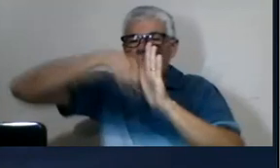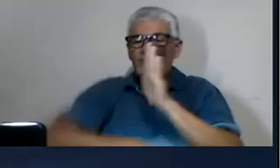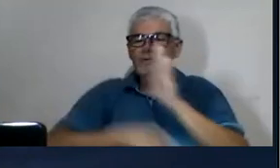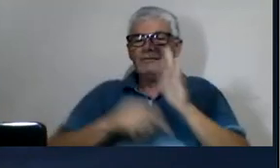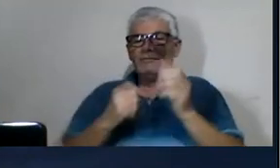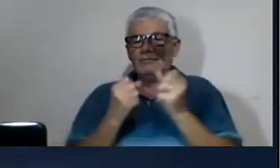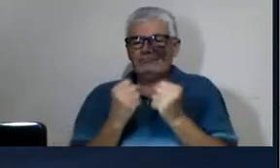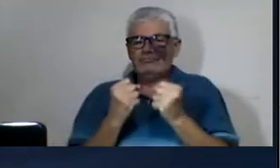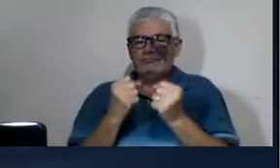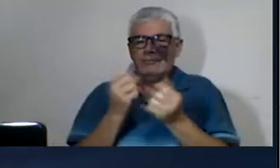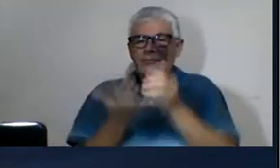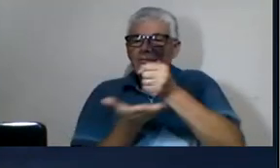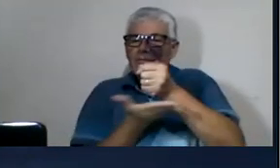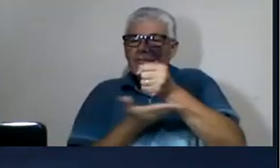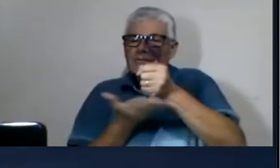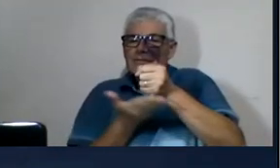terreno lá no cemitério.